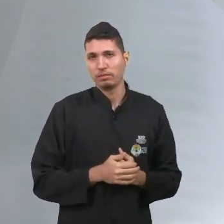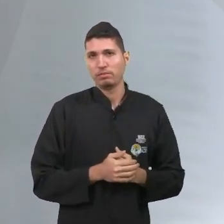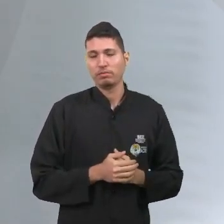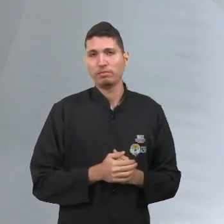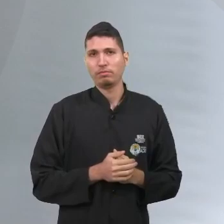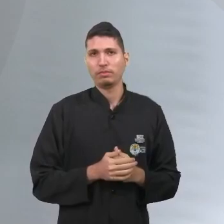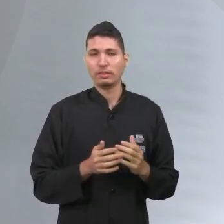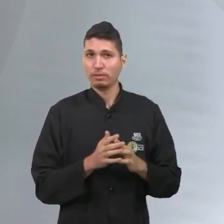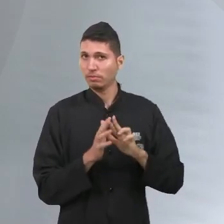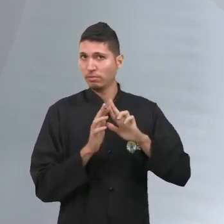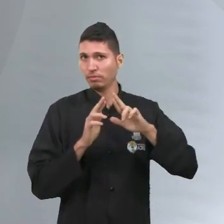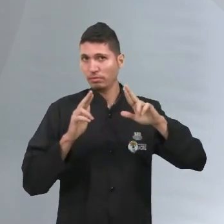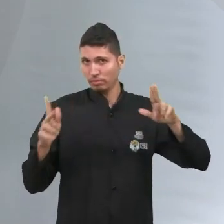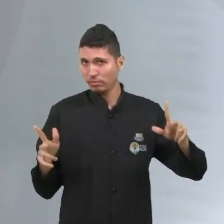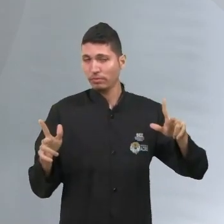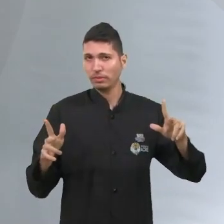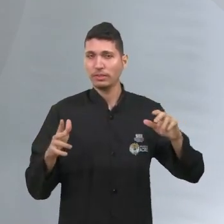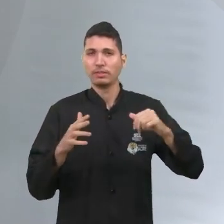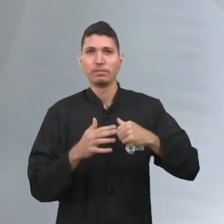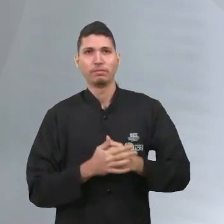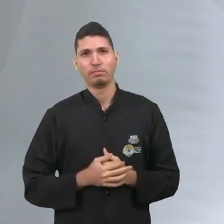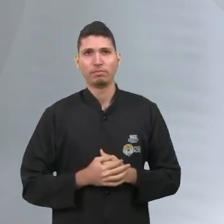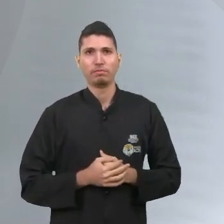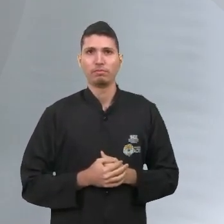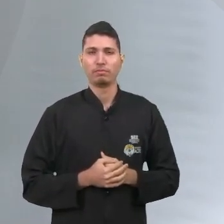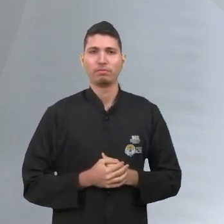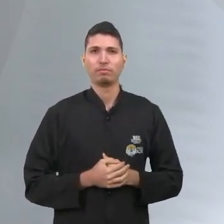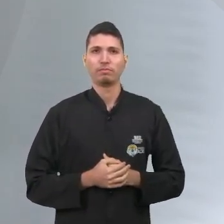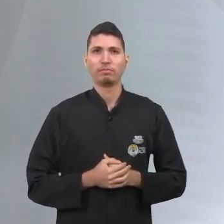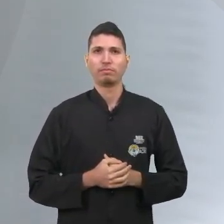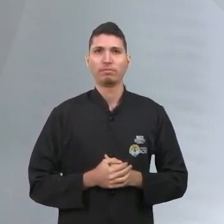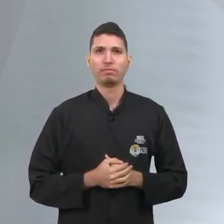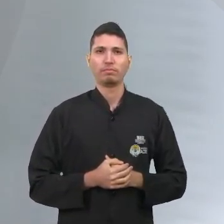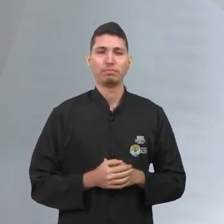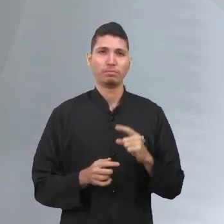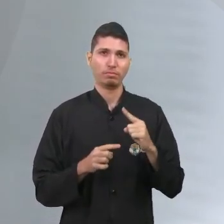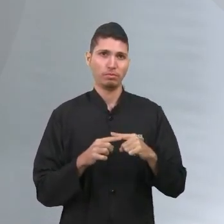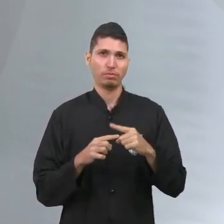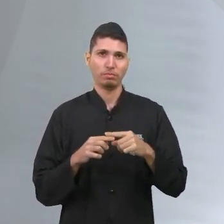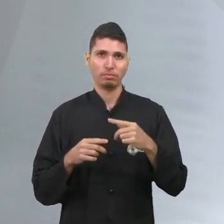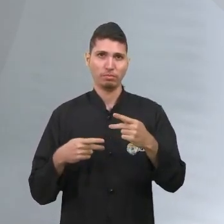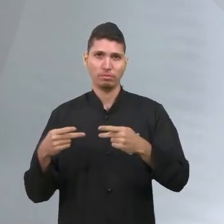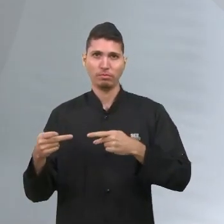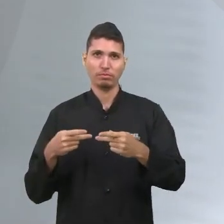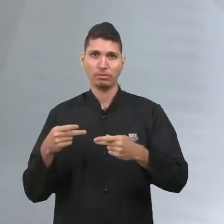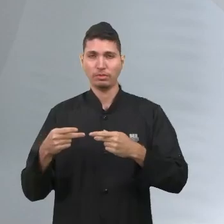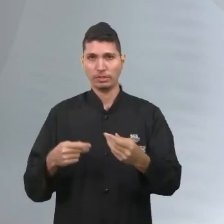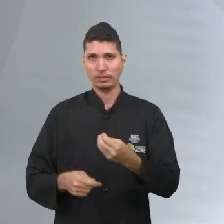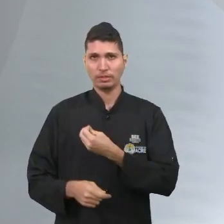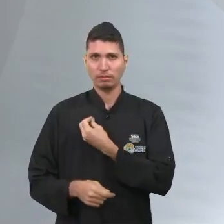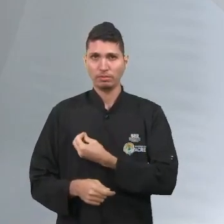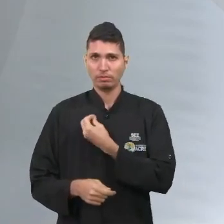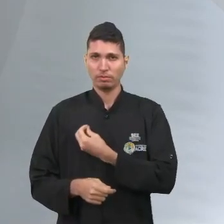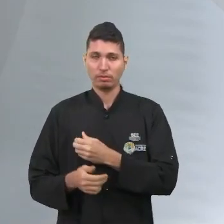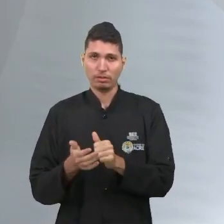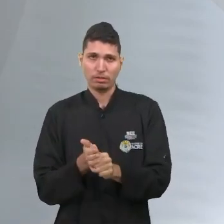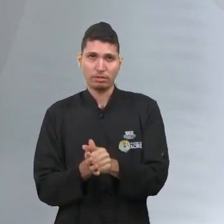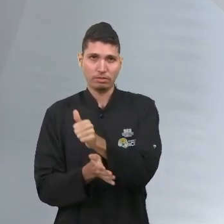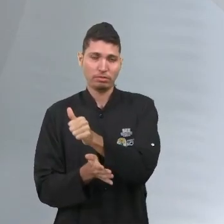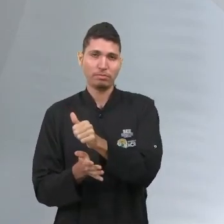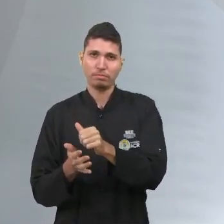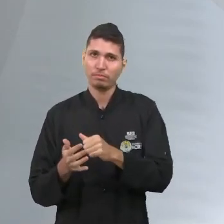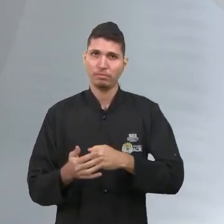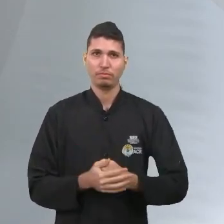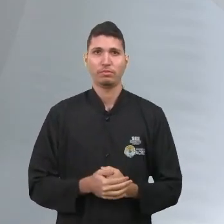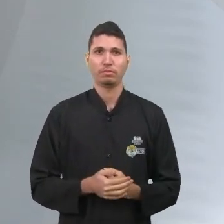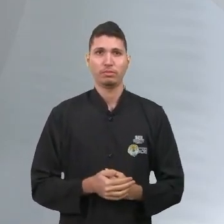trazendo essa abordagem, diferenciando o que é o sonho do projeto de vida. Porque o projeto de vida, galera, está mais voltado à ação. E nós vamos ver